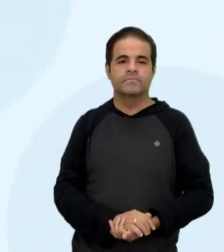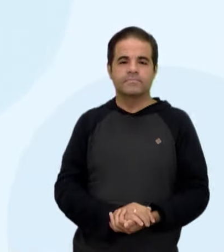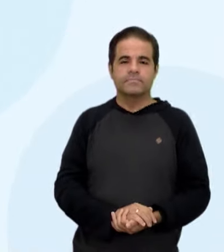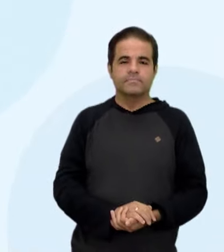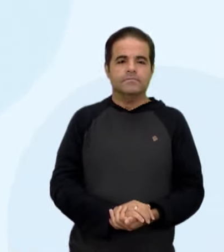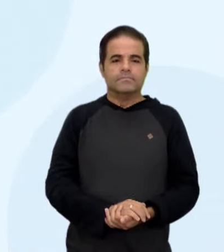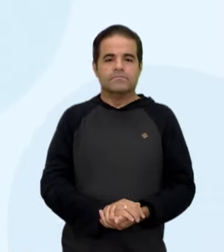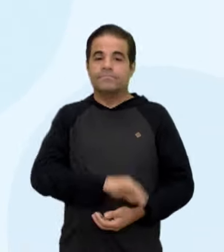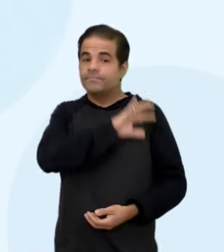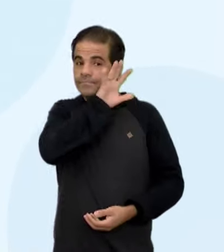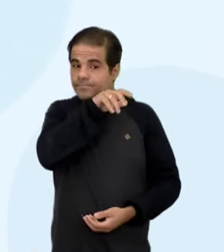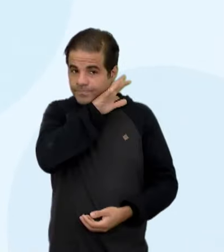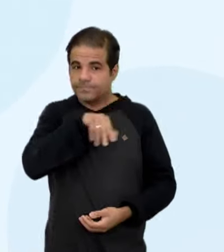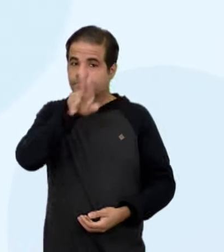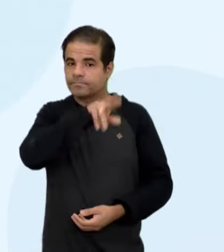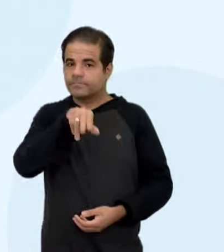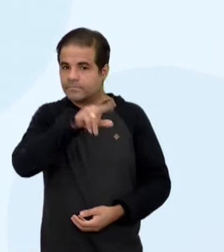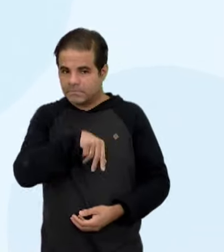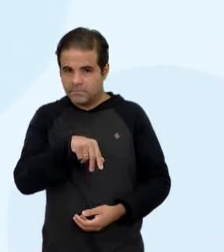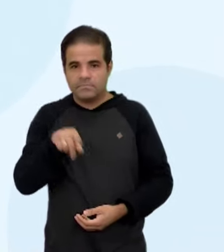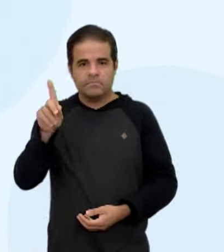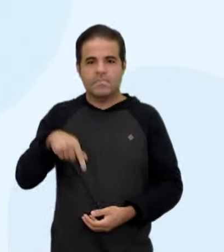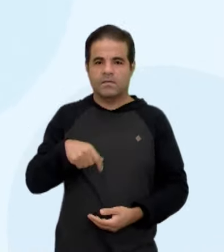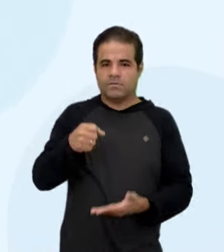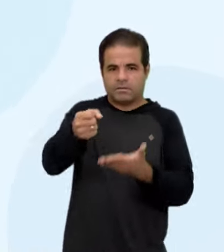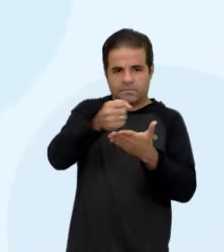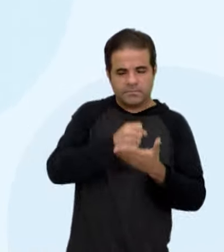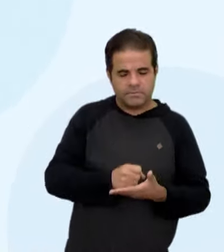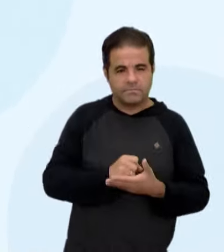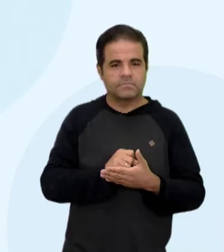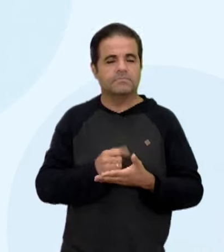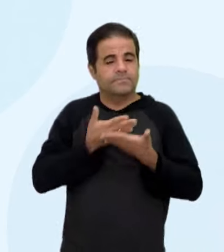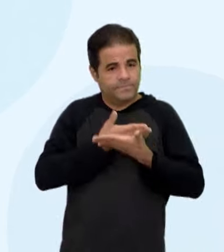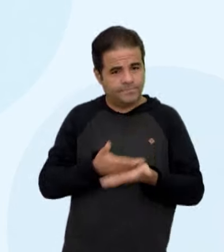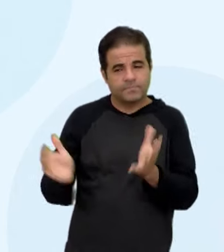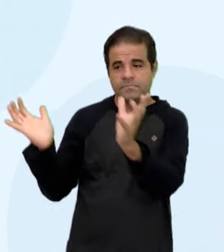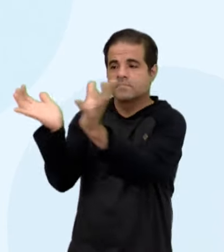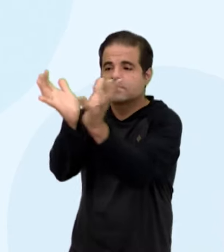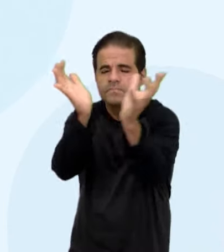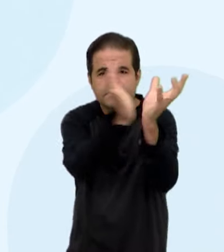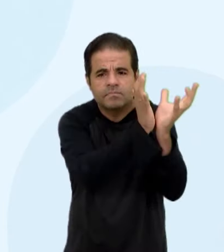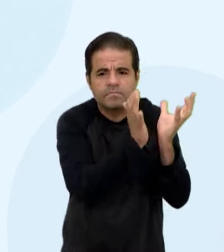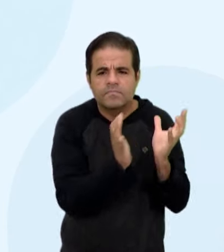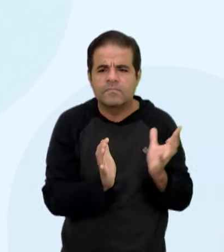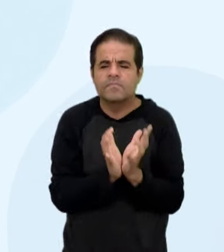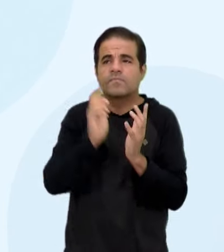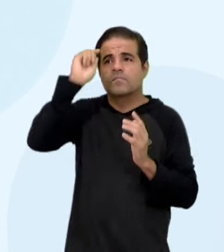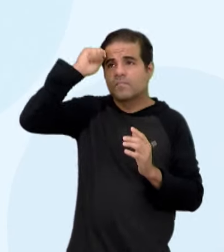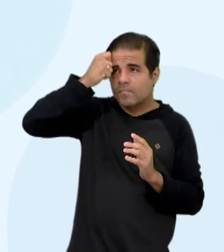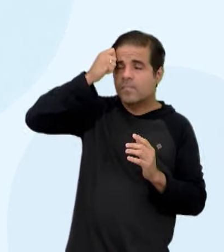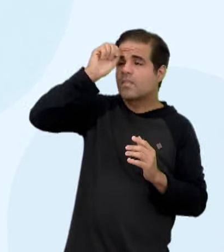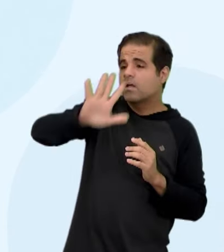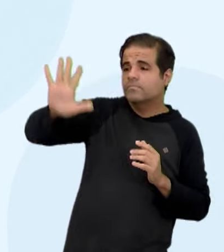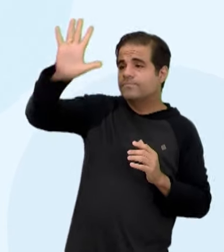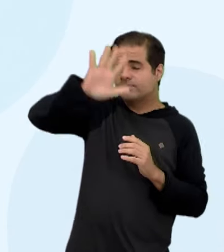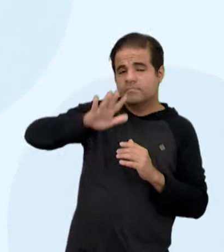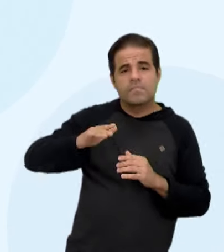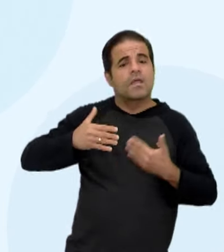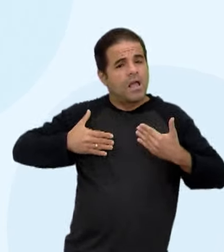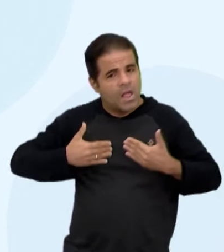Os animais utilizados no espetáculo eram trazidos das colônias da África. E ele sofreu,